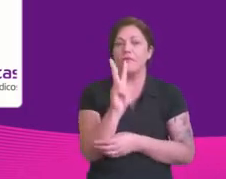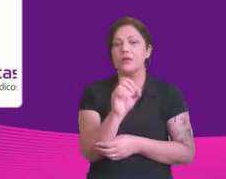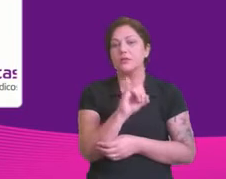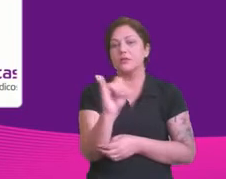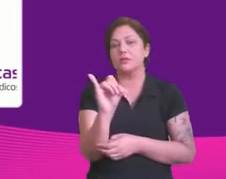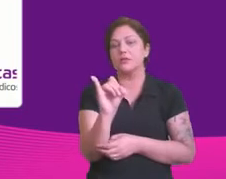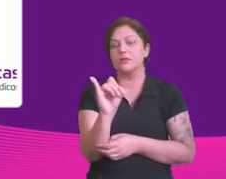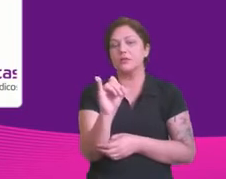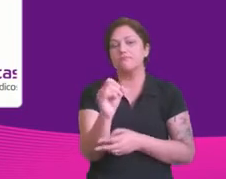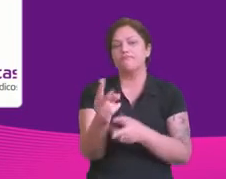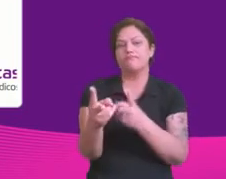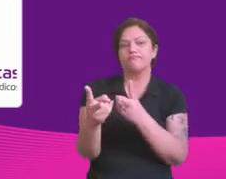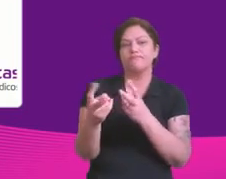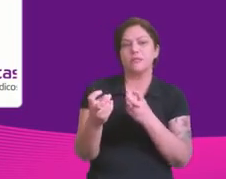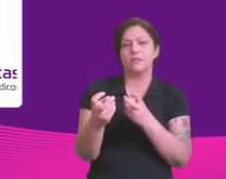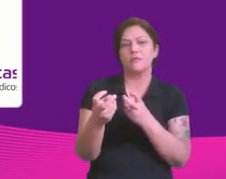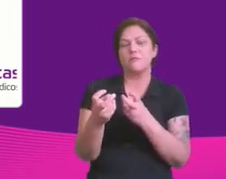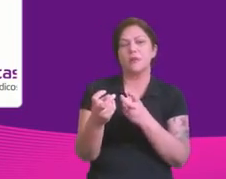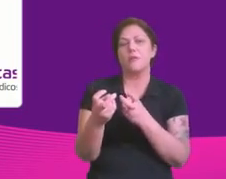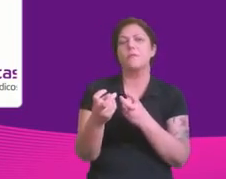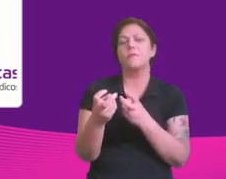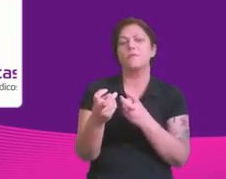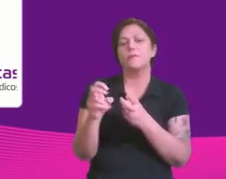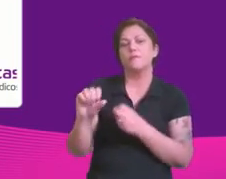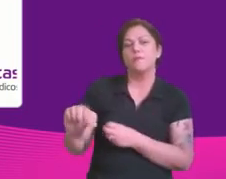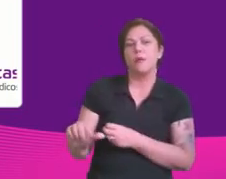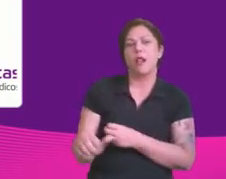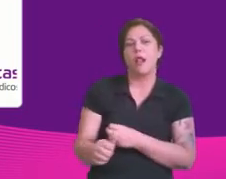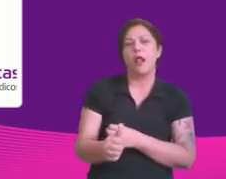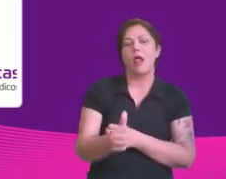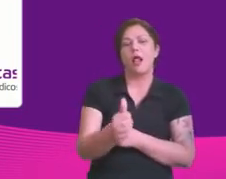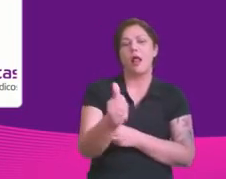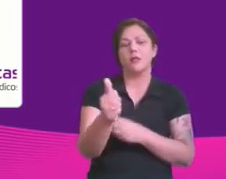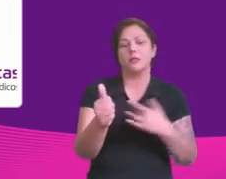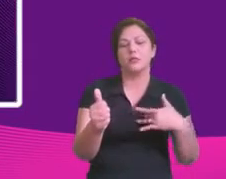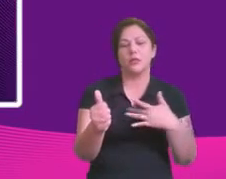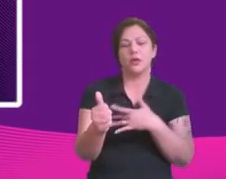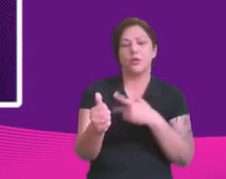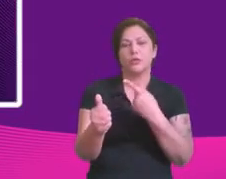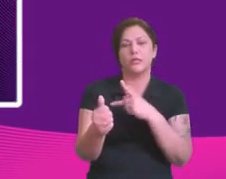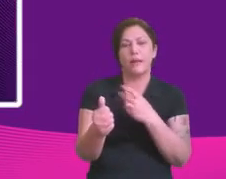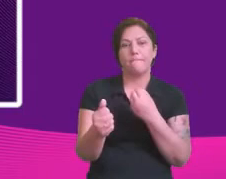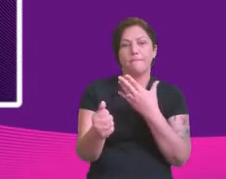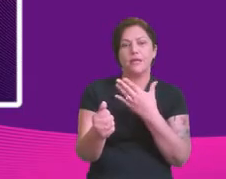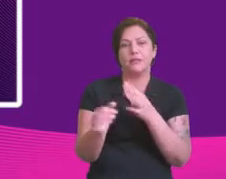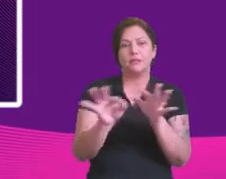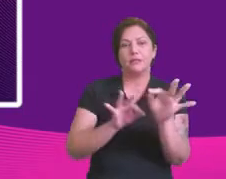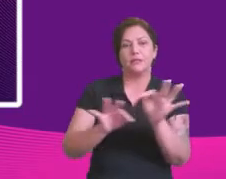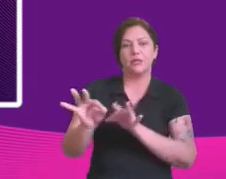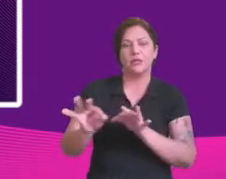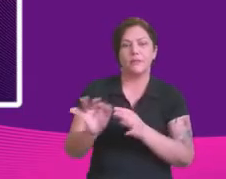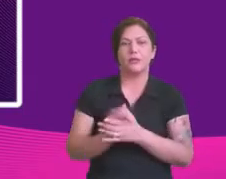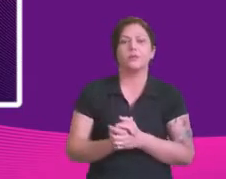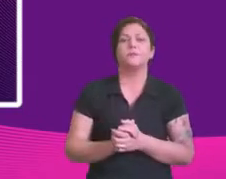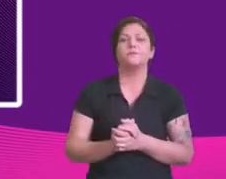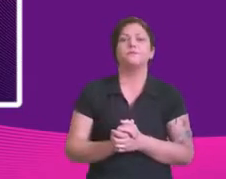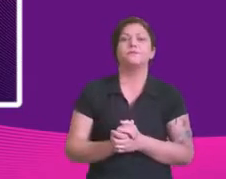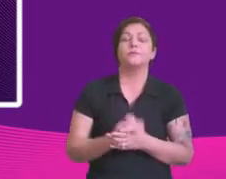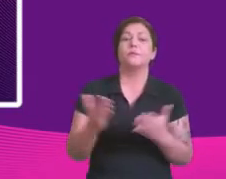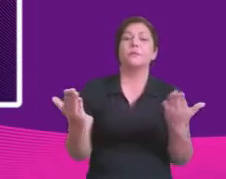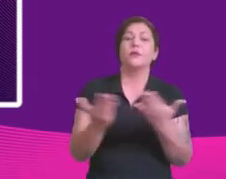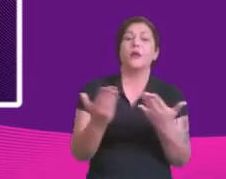que demonstrou o benefício desse tipo de tratamento. Bom, a gente abre